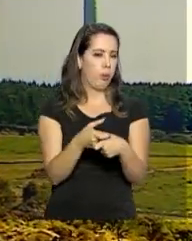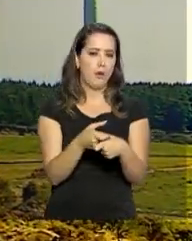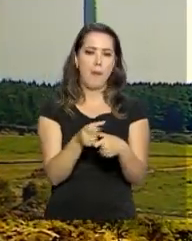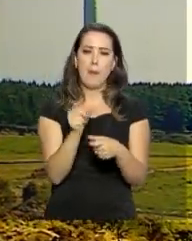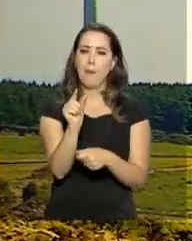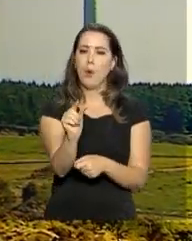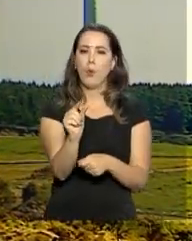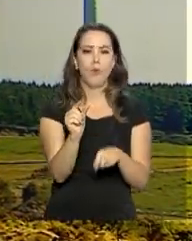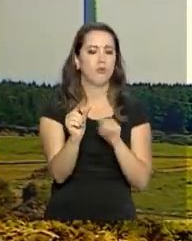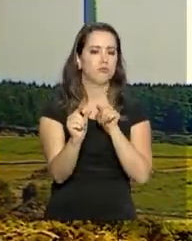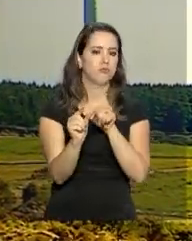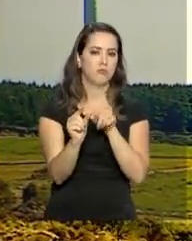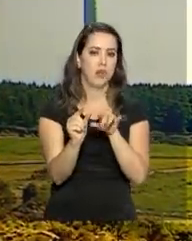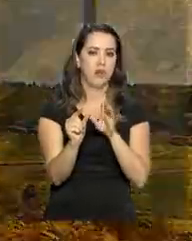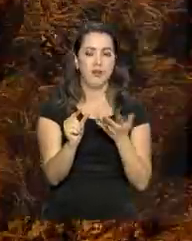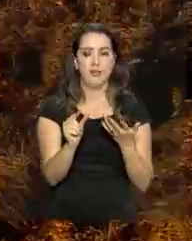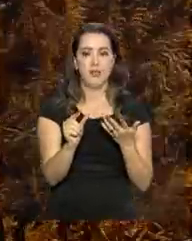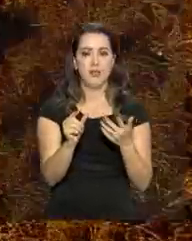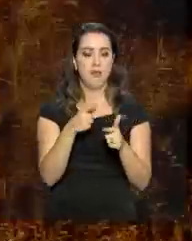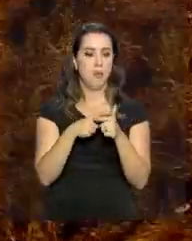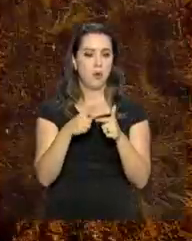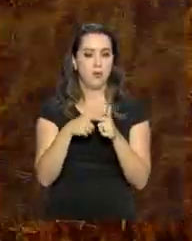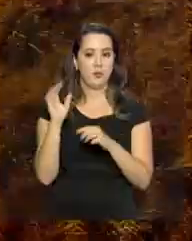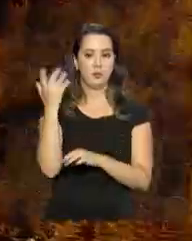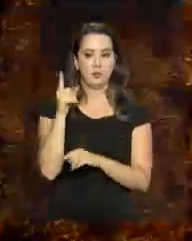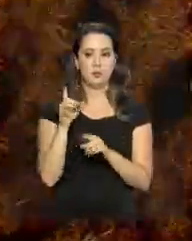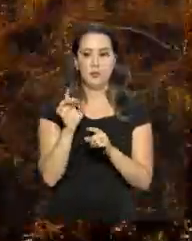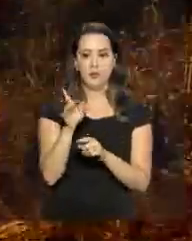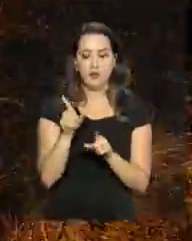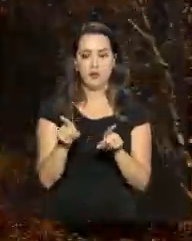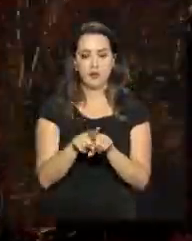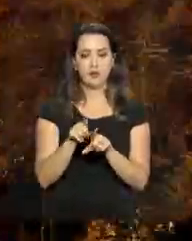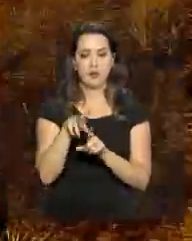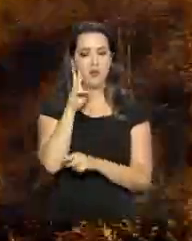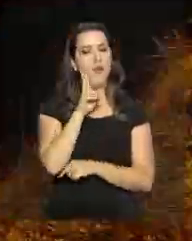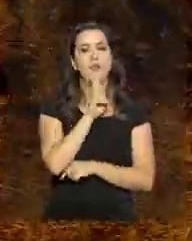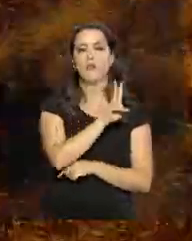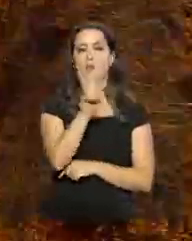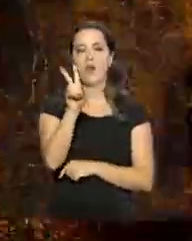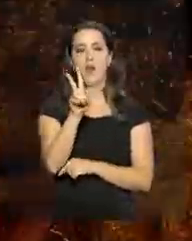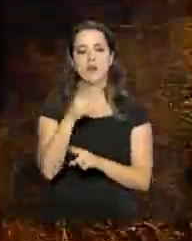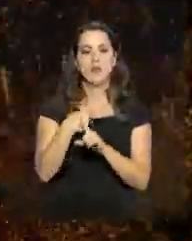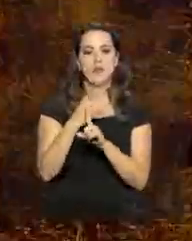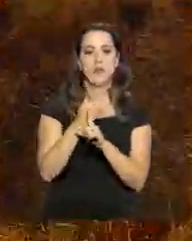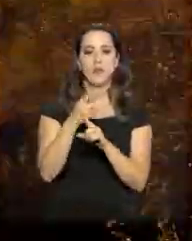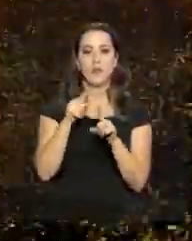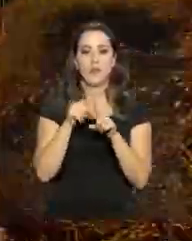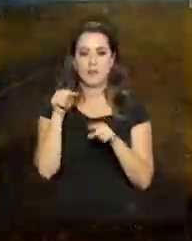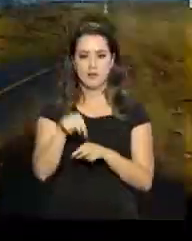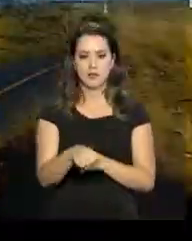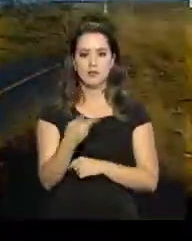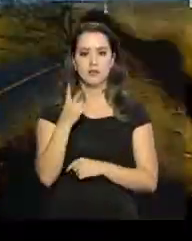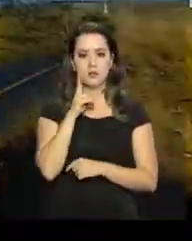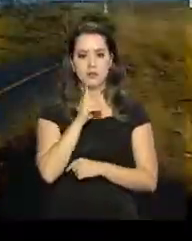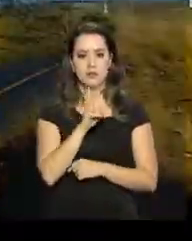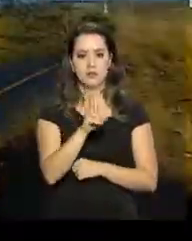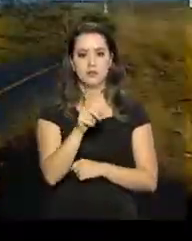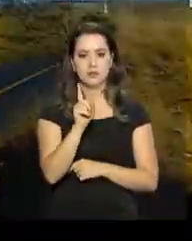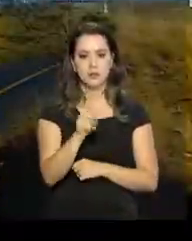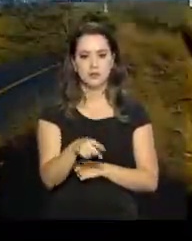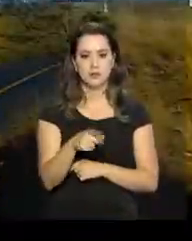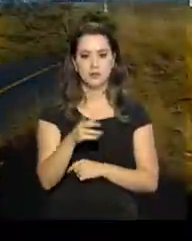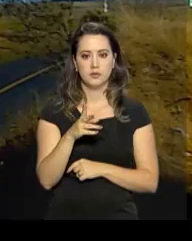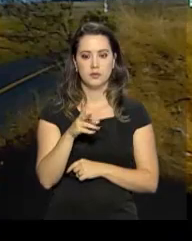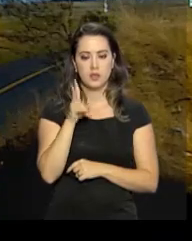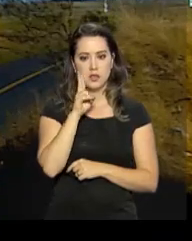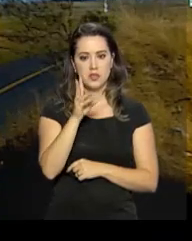impactos ambientais o que geralmente se fala é impacto visual mas aqui na região de palmas como a gente pode ver a gente